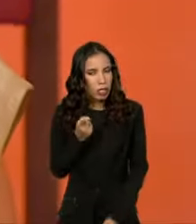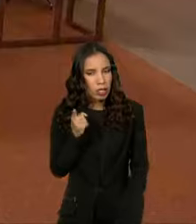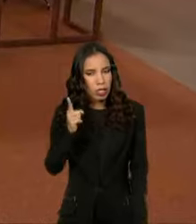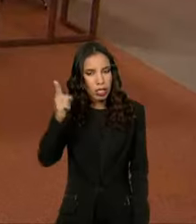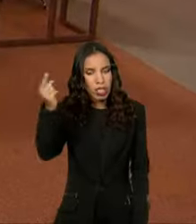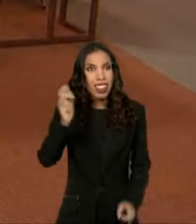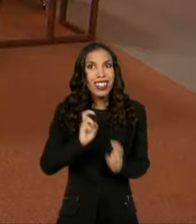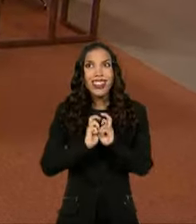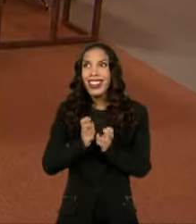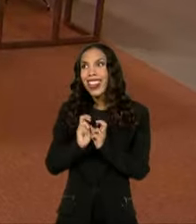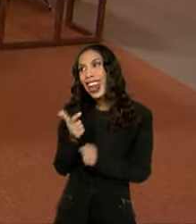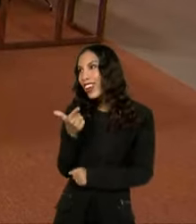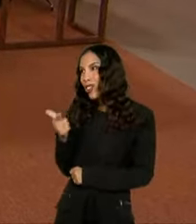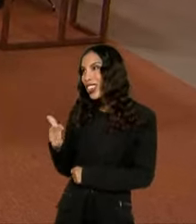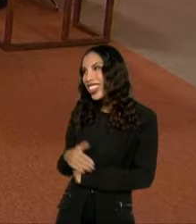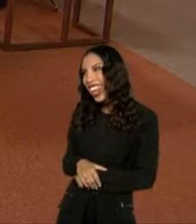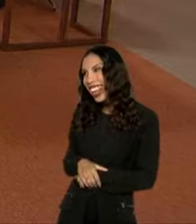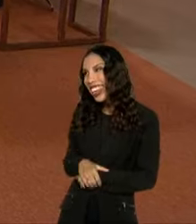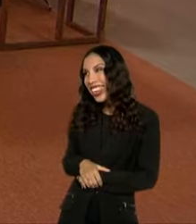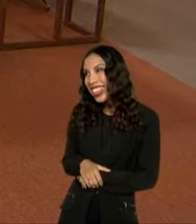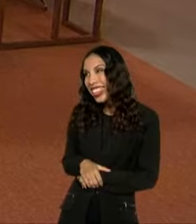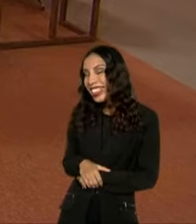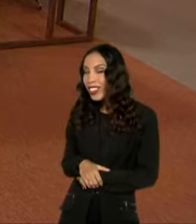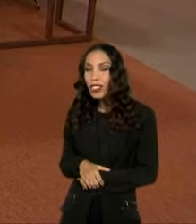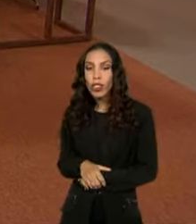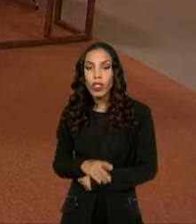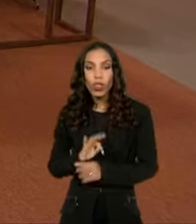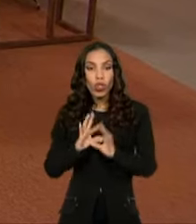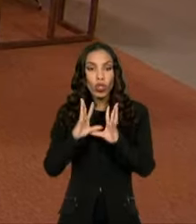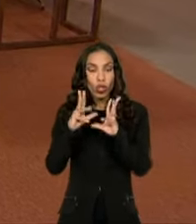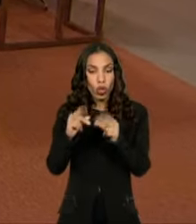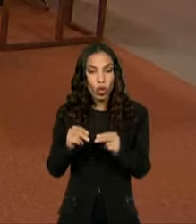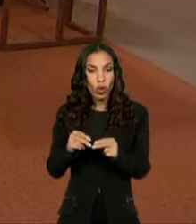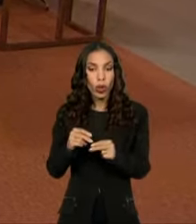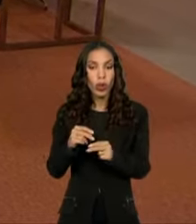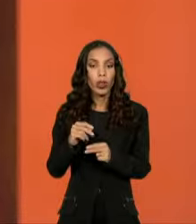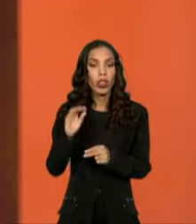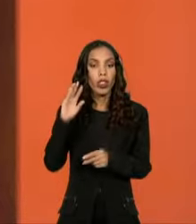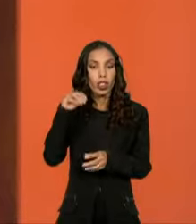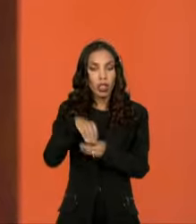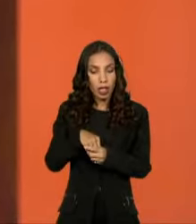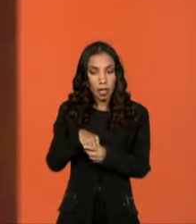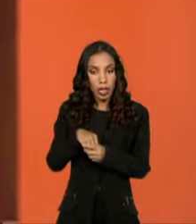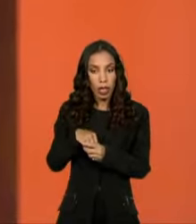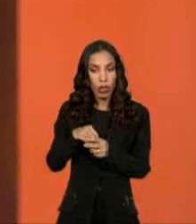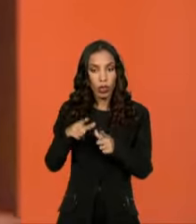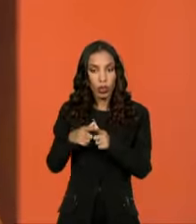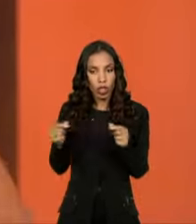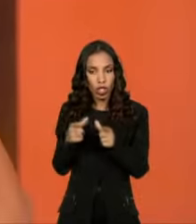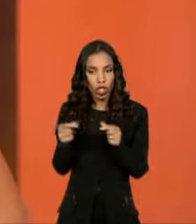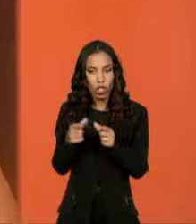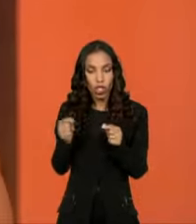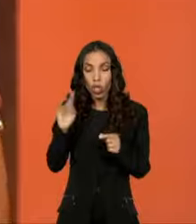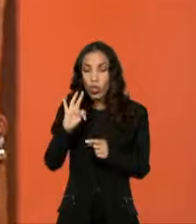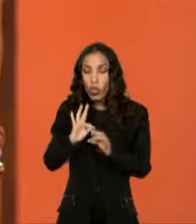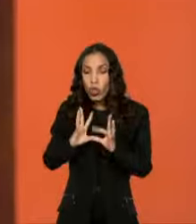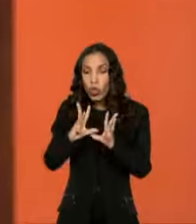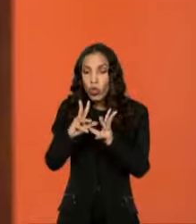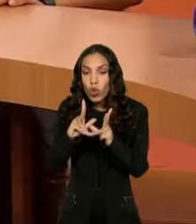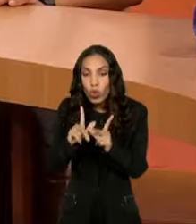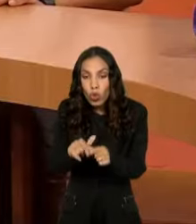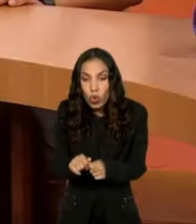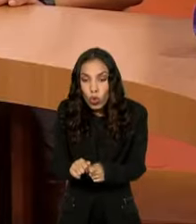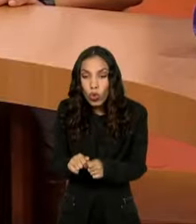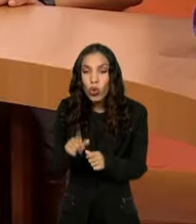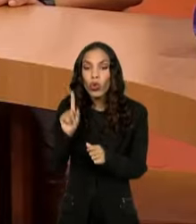Ué, mas foi graças... No Japão, a gente fez todos os voos, todos os trajetos internos de trem. Mas na Coreia, não. Foram os piores voos da minha